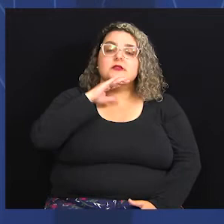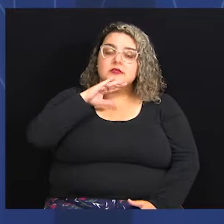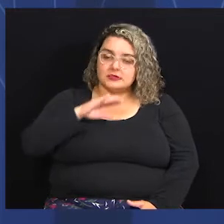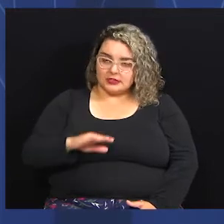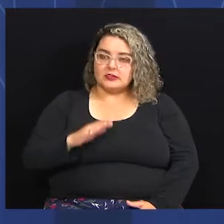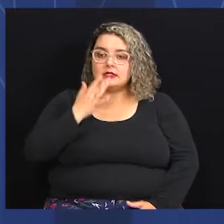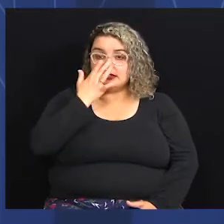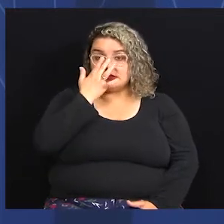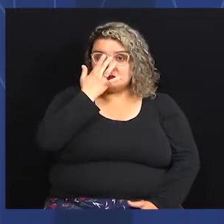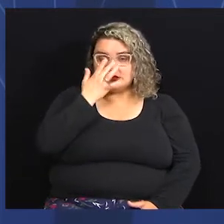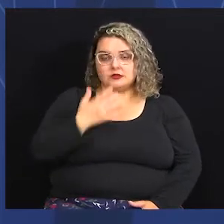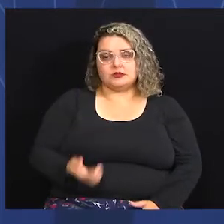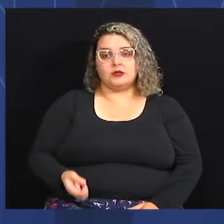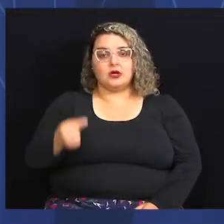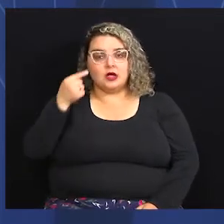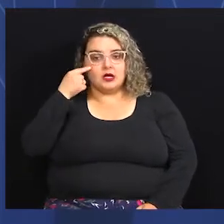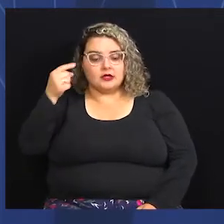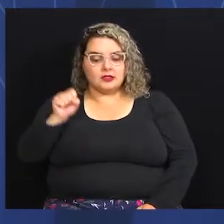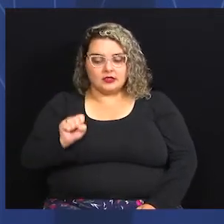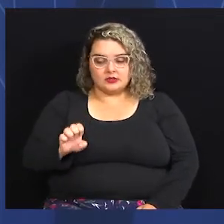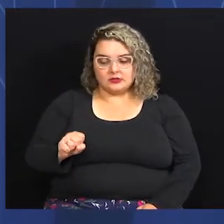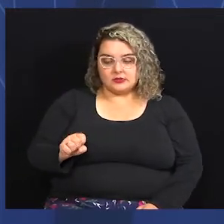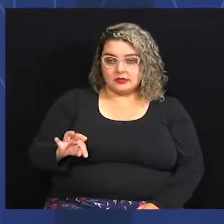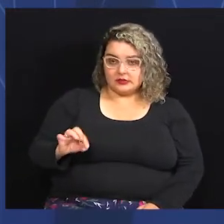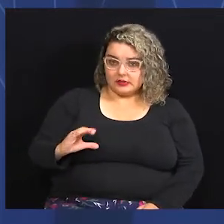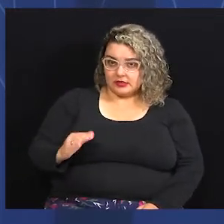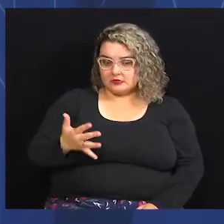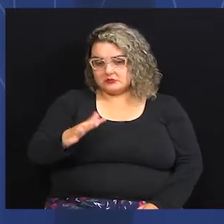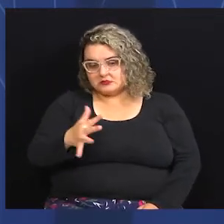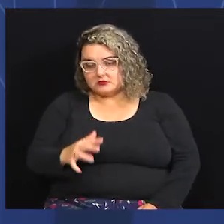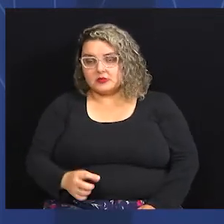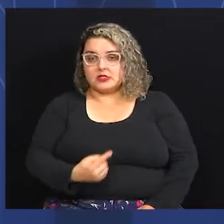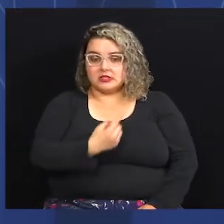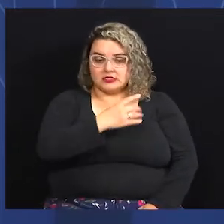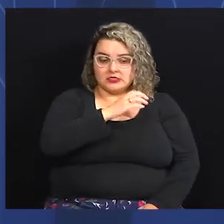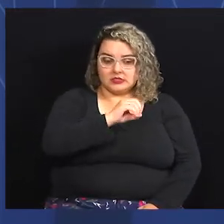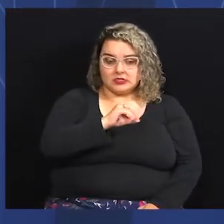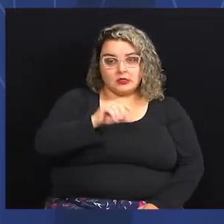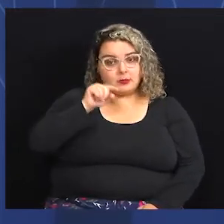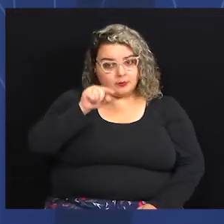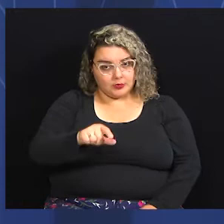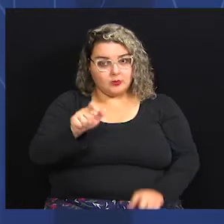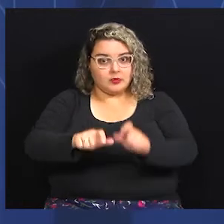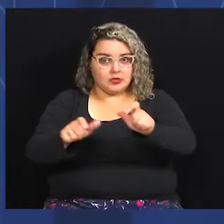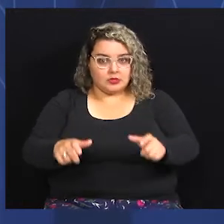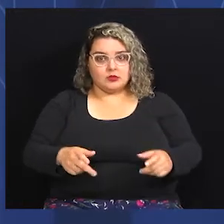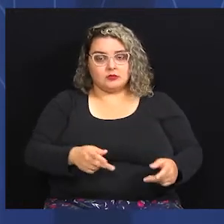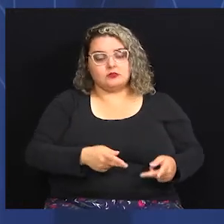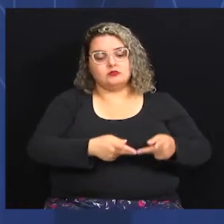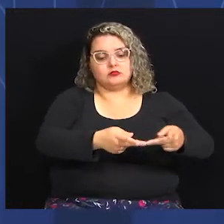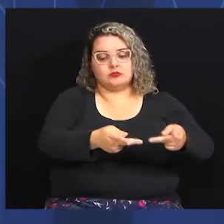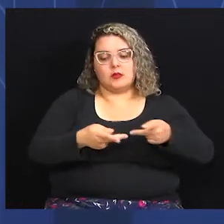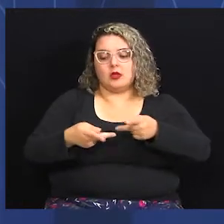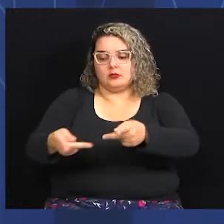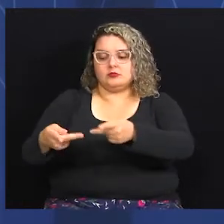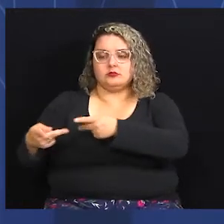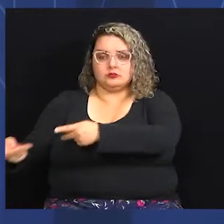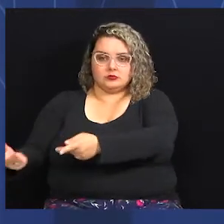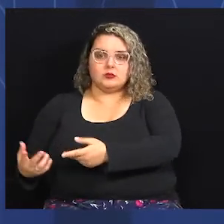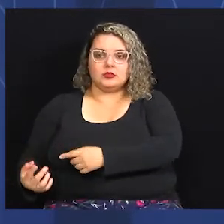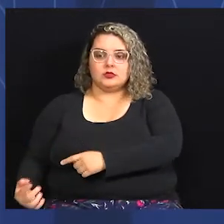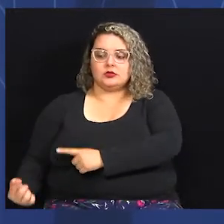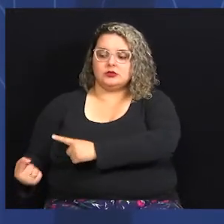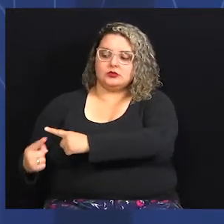6 horas da tarde a estimativa da CETEC é que aproximadamente 100 mil pessoas passem pelos três